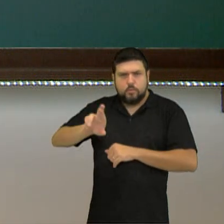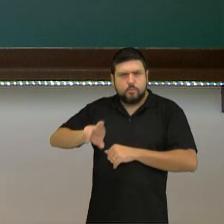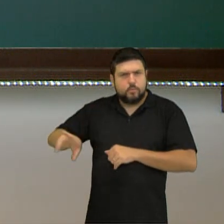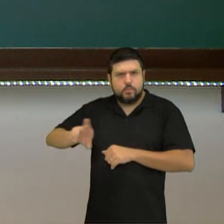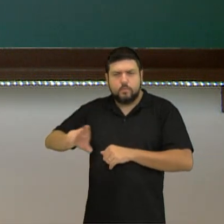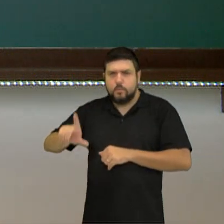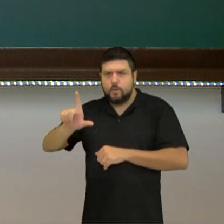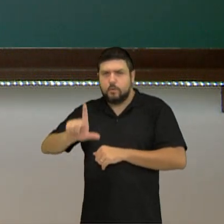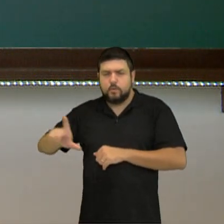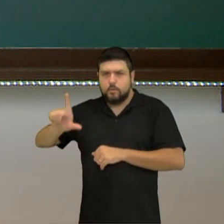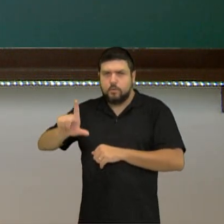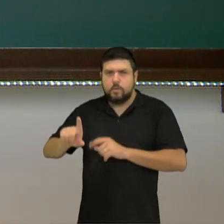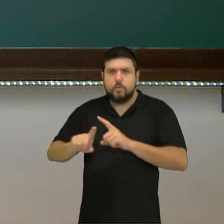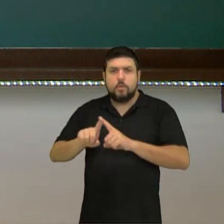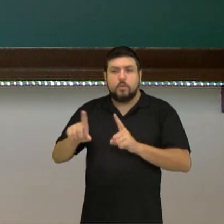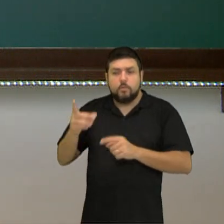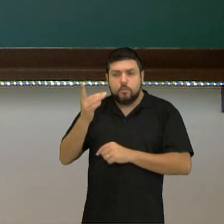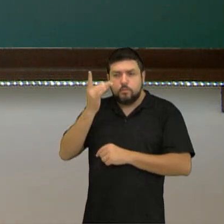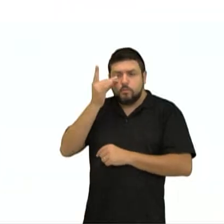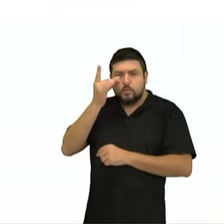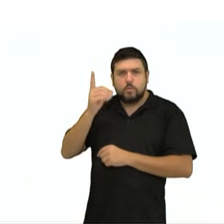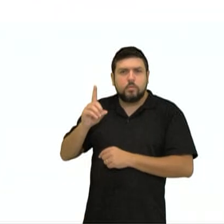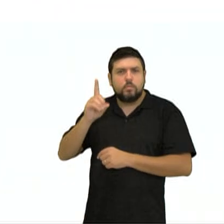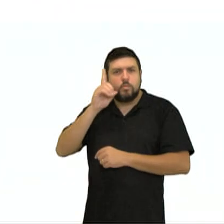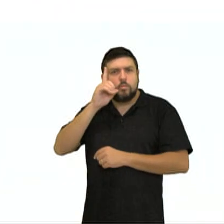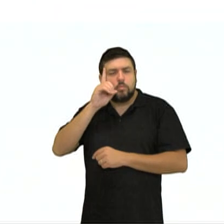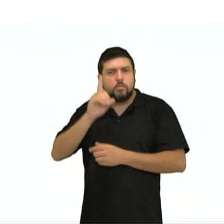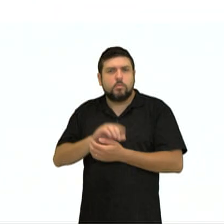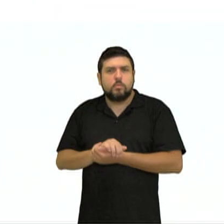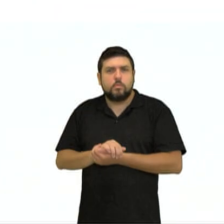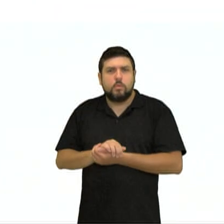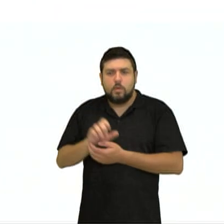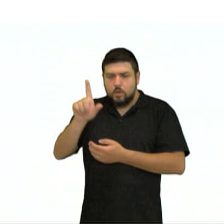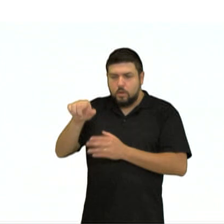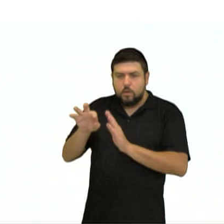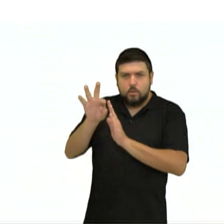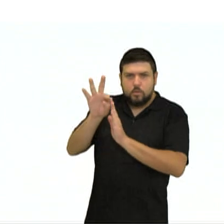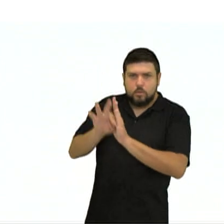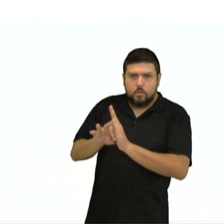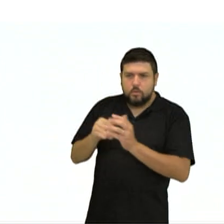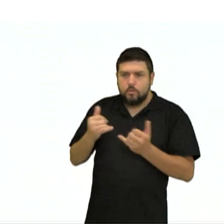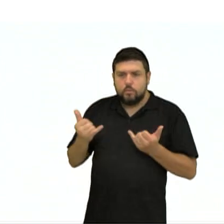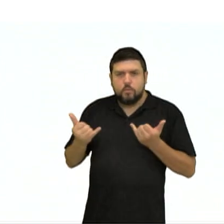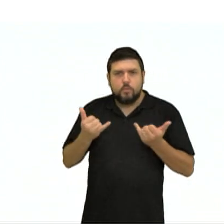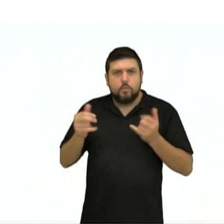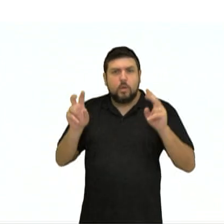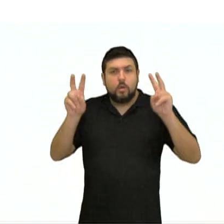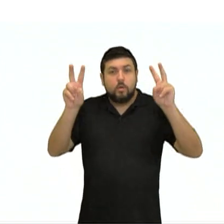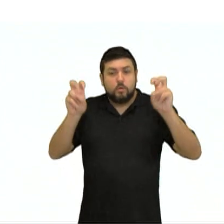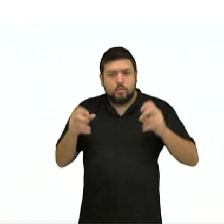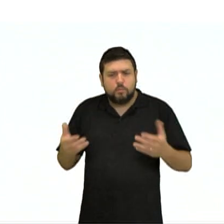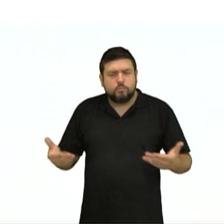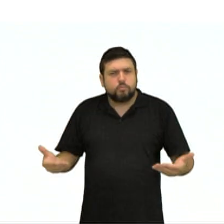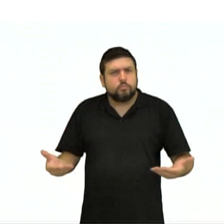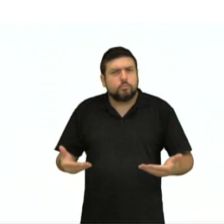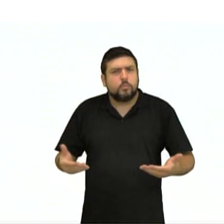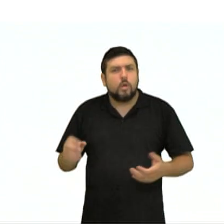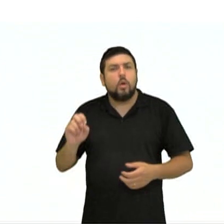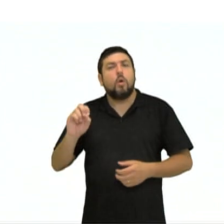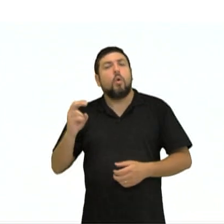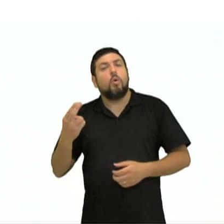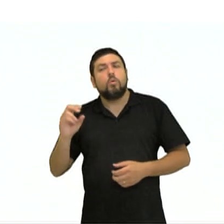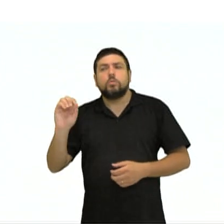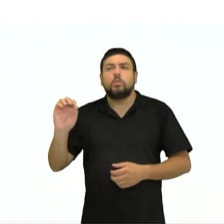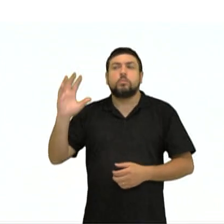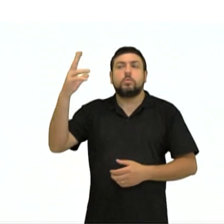está presente em nosso dia a dia. É um texto informativo sobre um tema atual ou algum acontecimento real, que é publicado